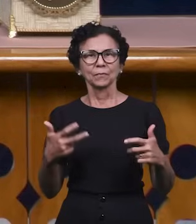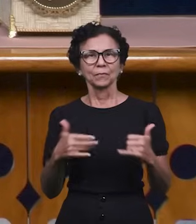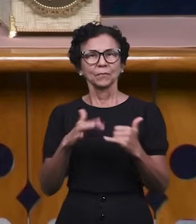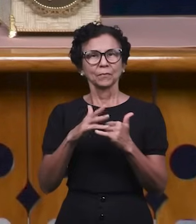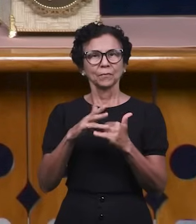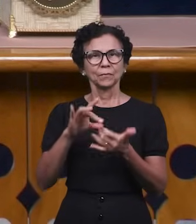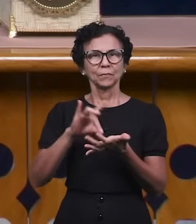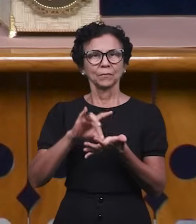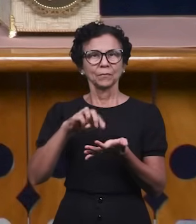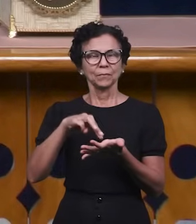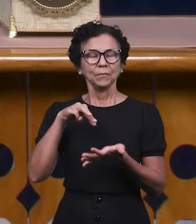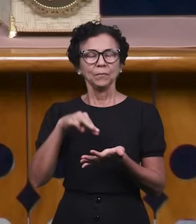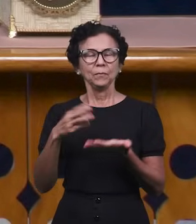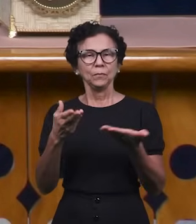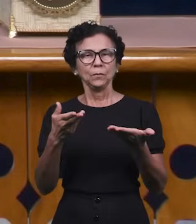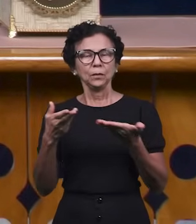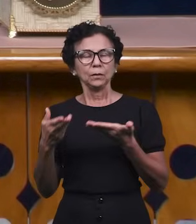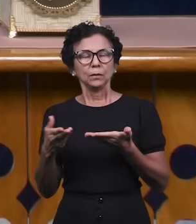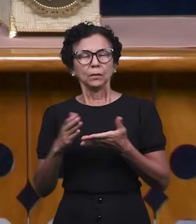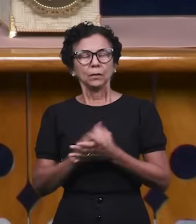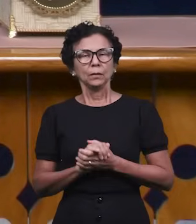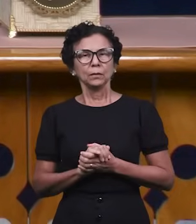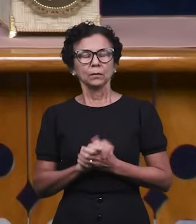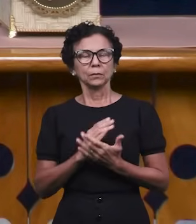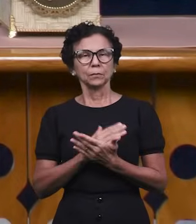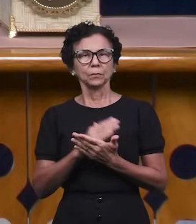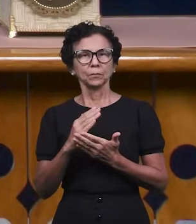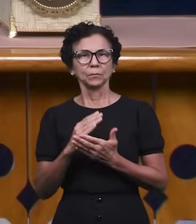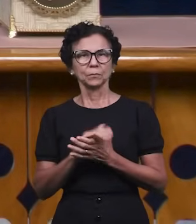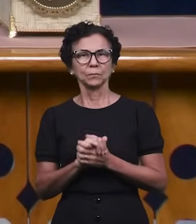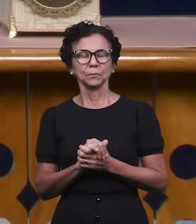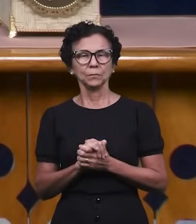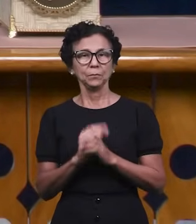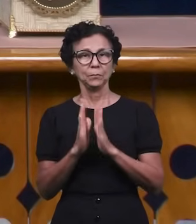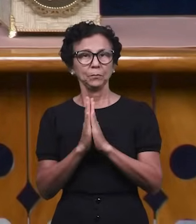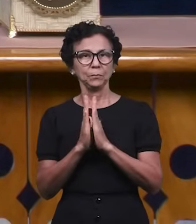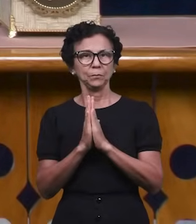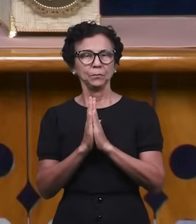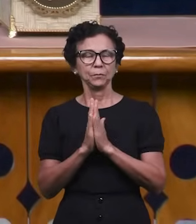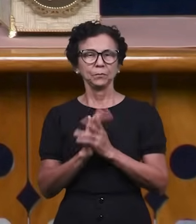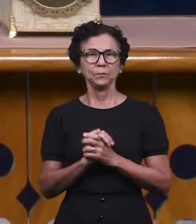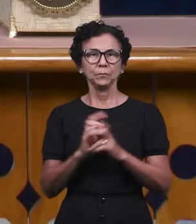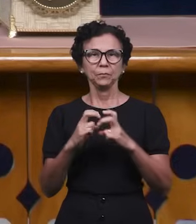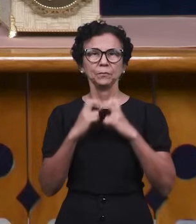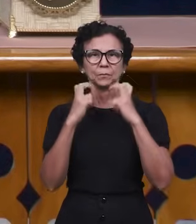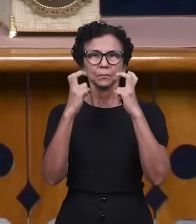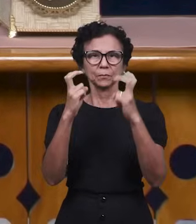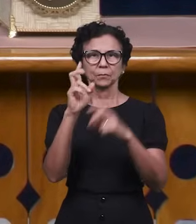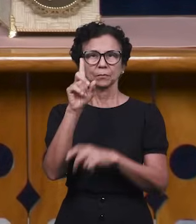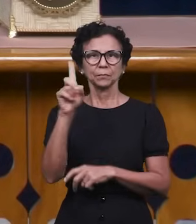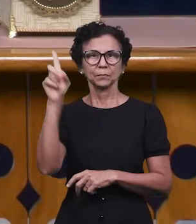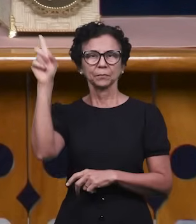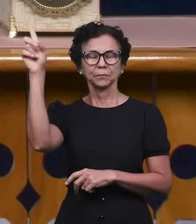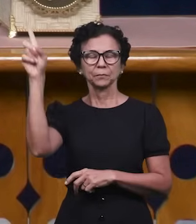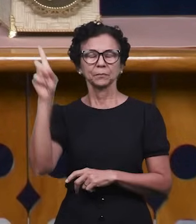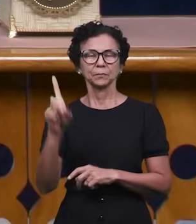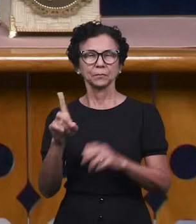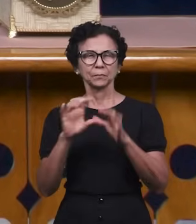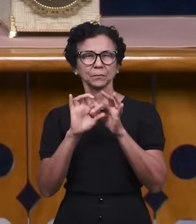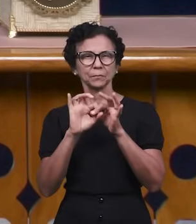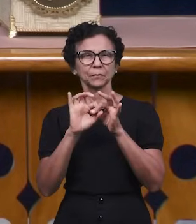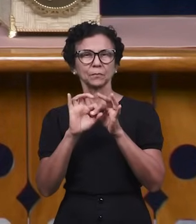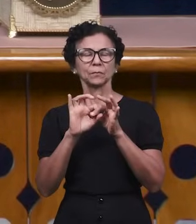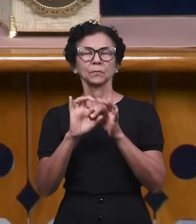E nós convidamos aqueles que participam conosco para iniciarmos este culto fazendo uma oração, clamando ao nosso